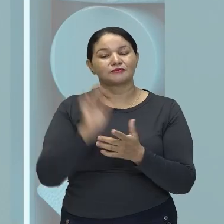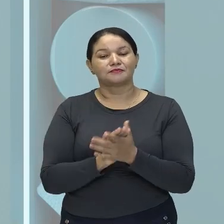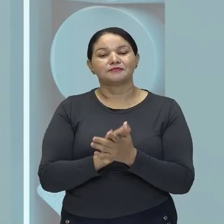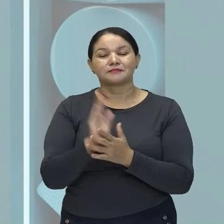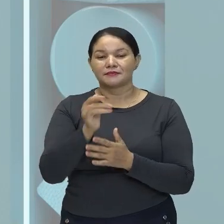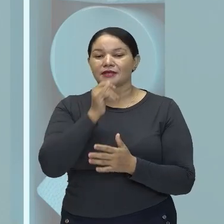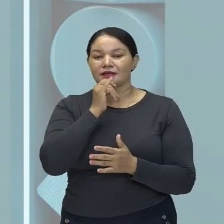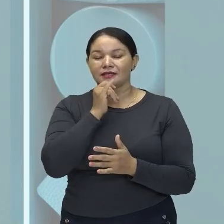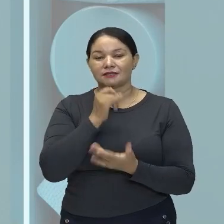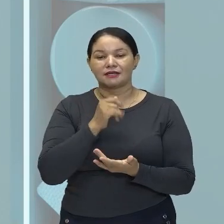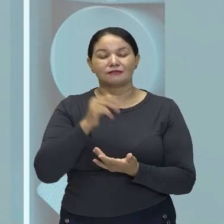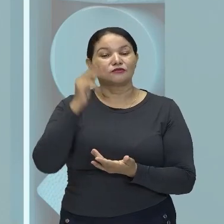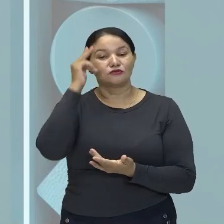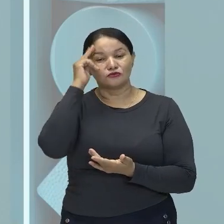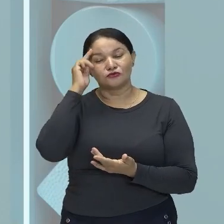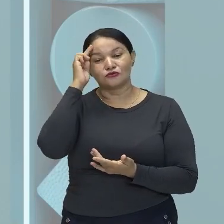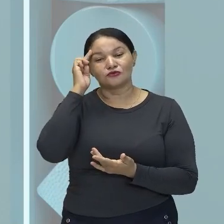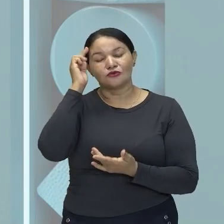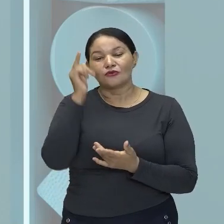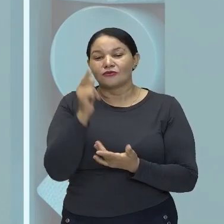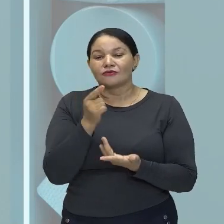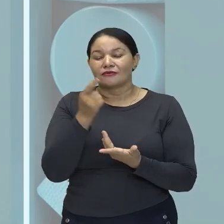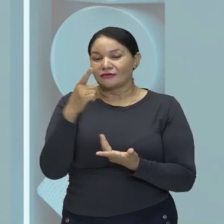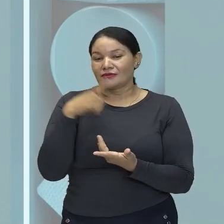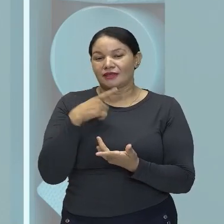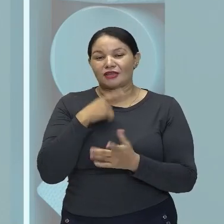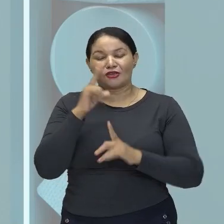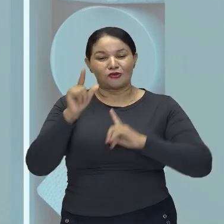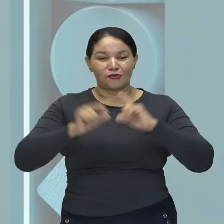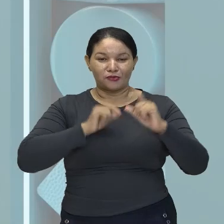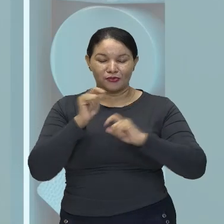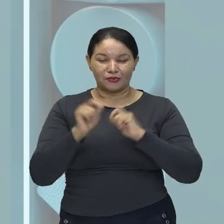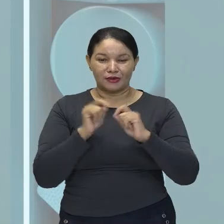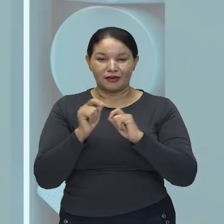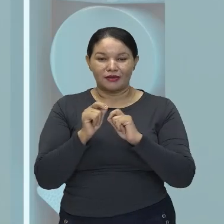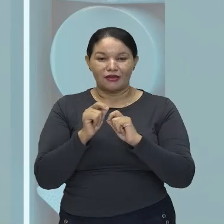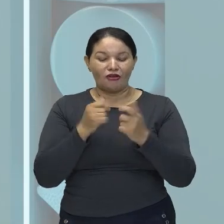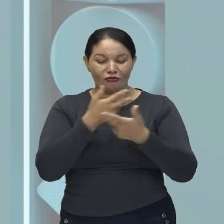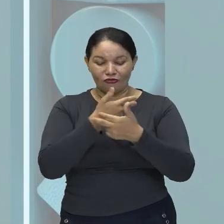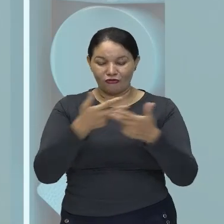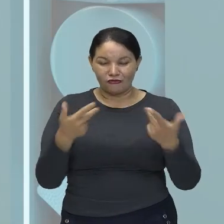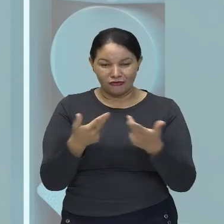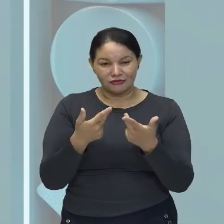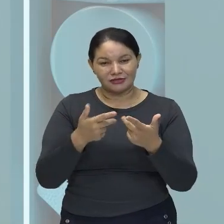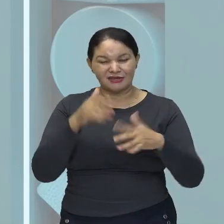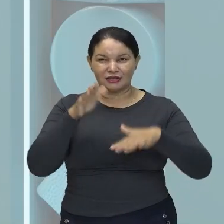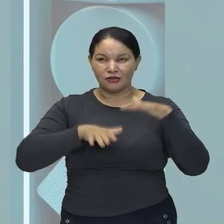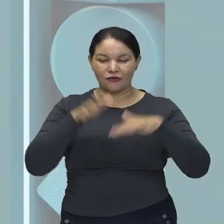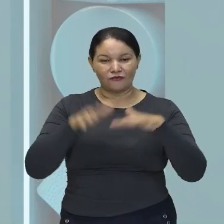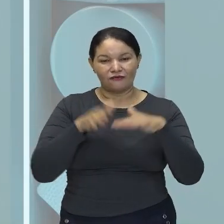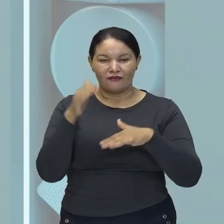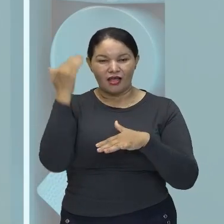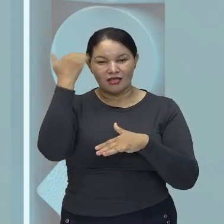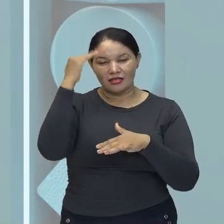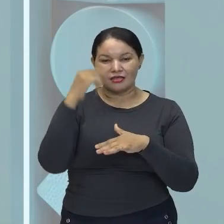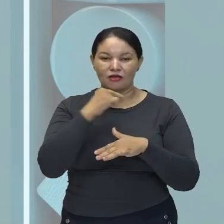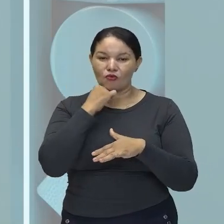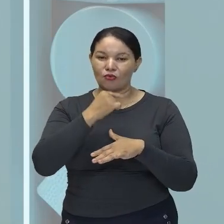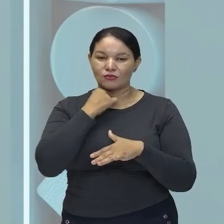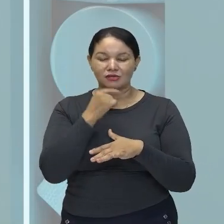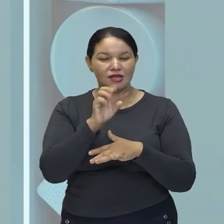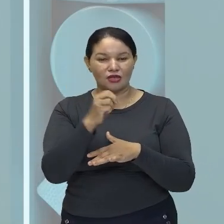sonho, certo, sempre vai tender para algo que não tem tanto sentido, que não tem uma lógica